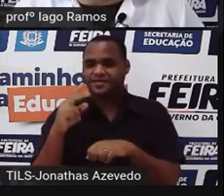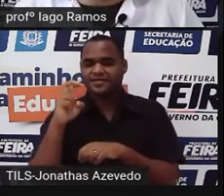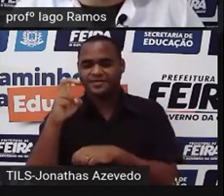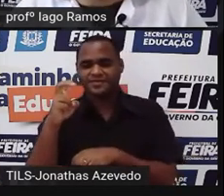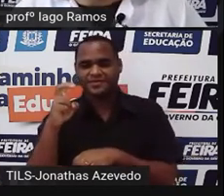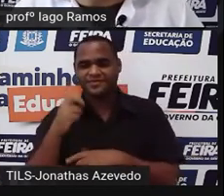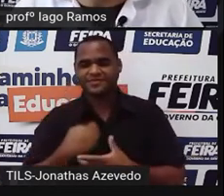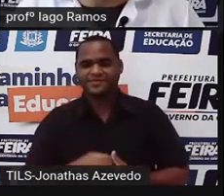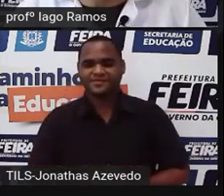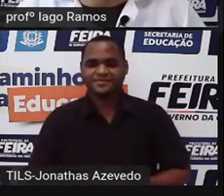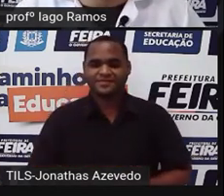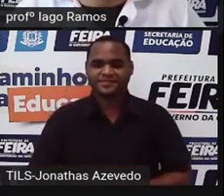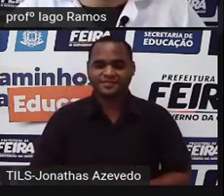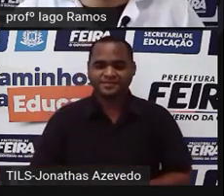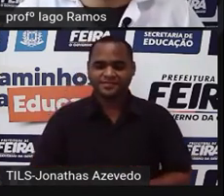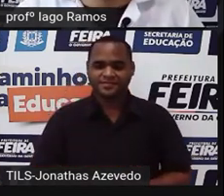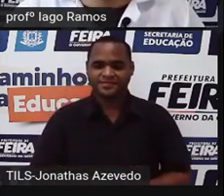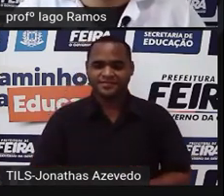5.